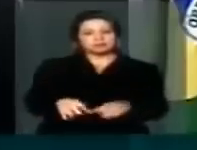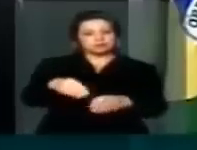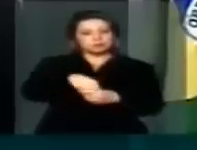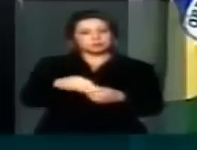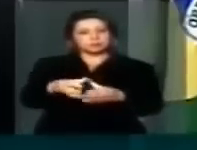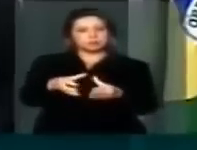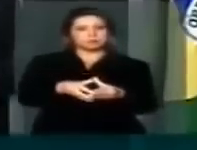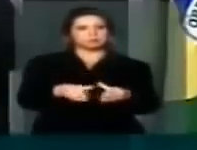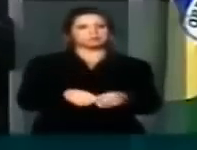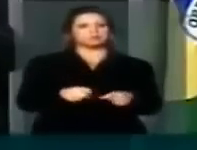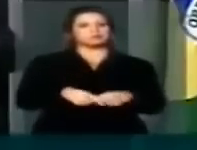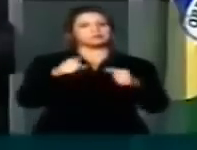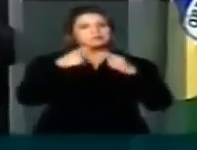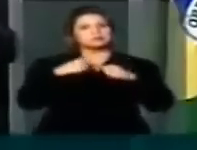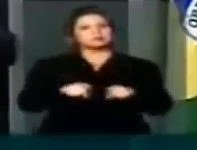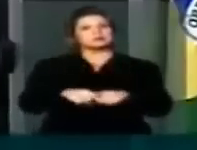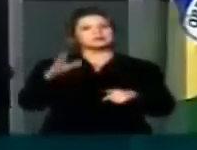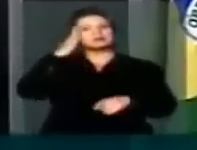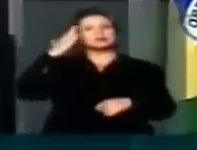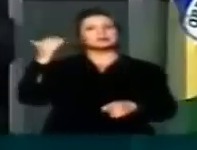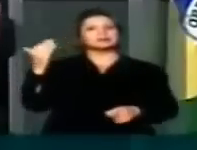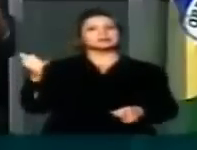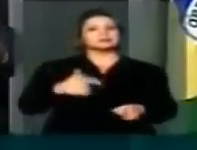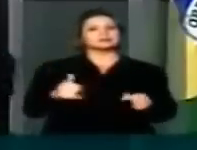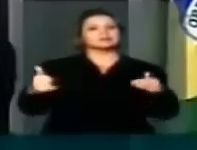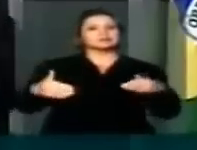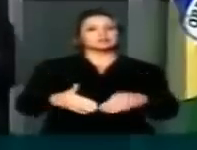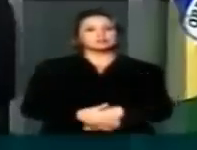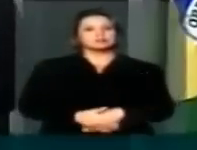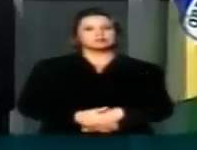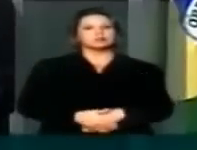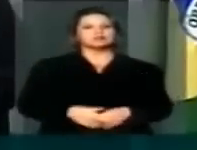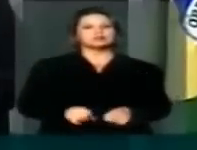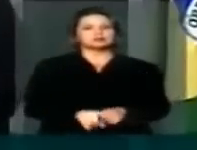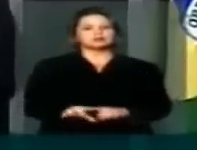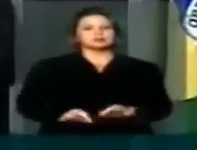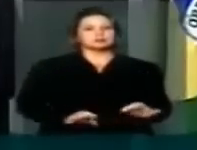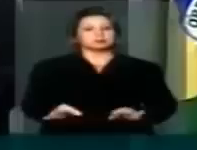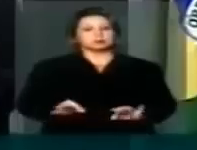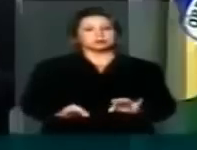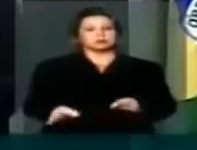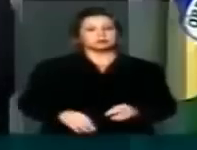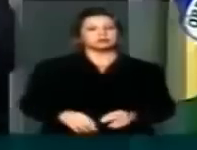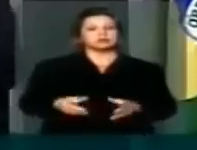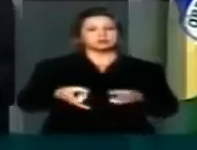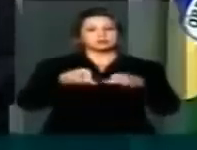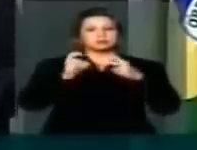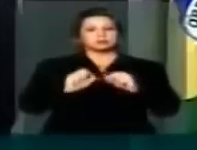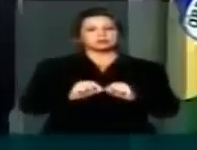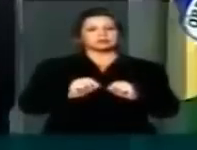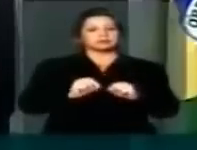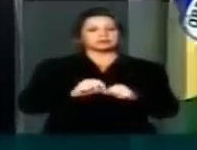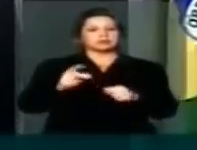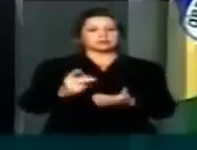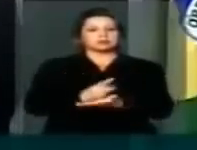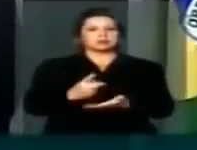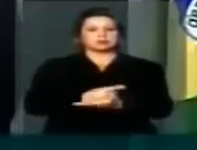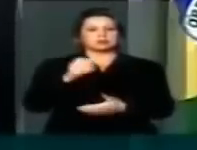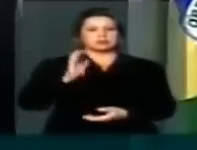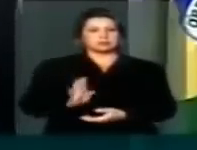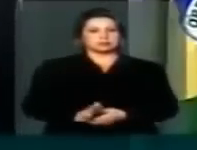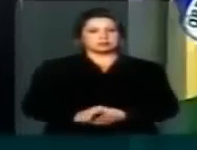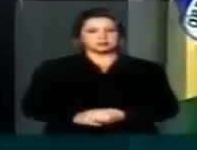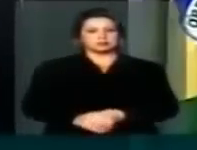da presidente Dilma que possa ter a sabedoria, a humildade, a humanidade de perceber o que ela está fazendo com o